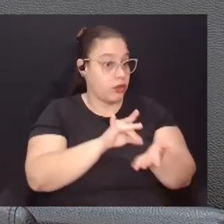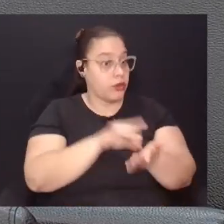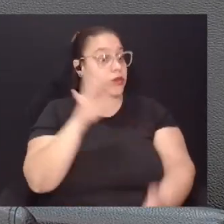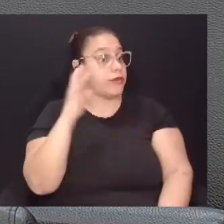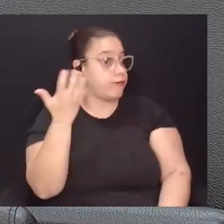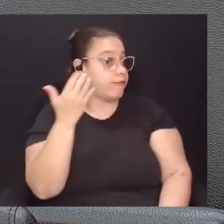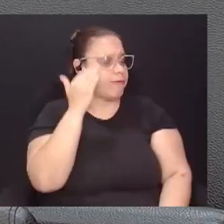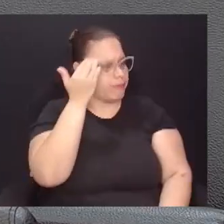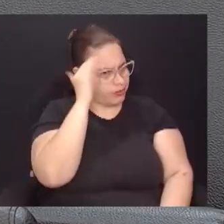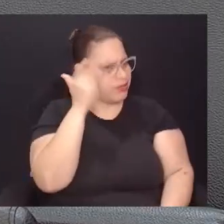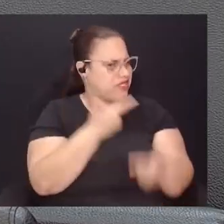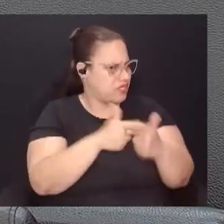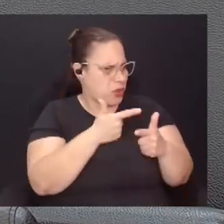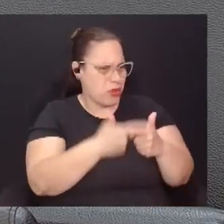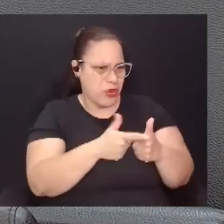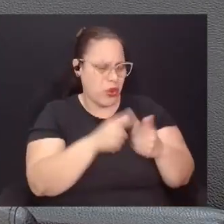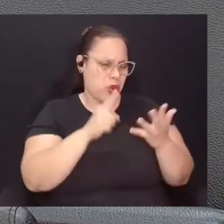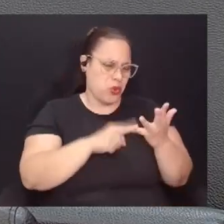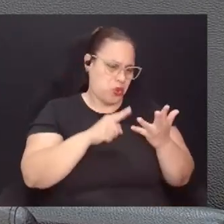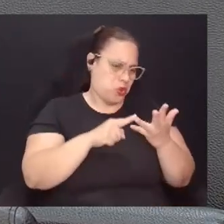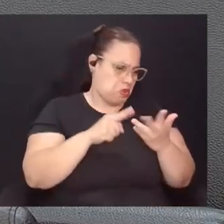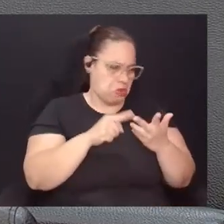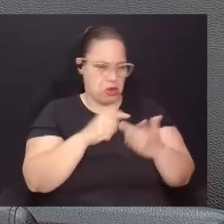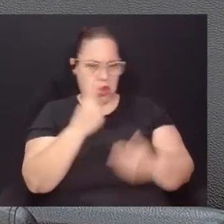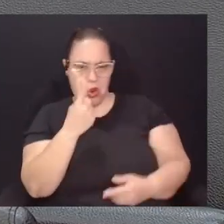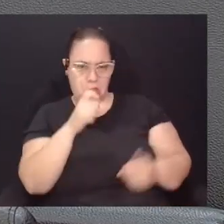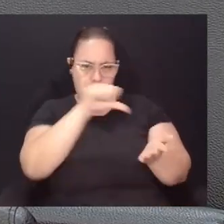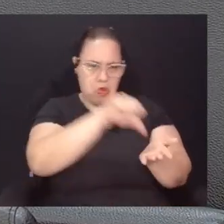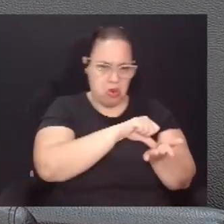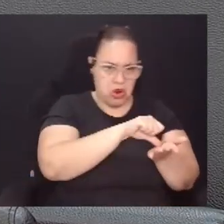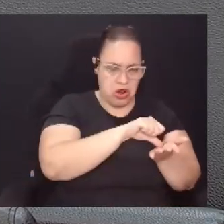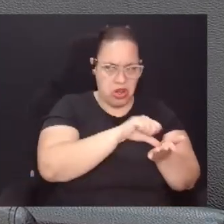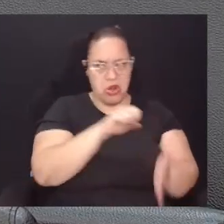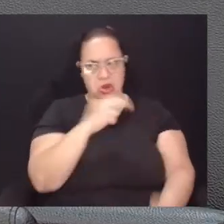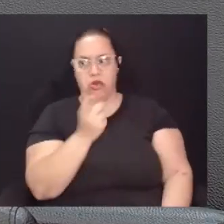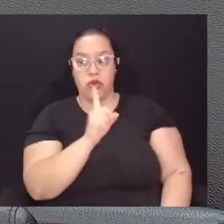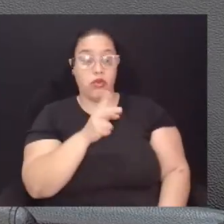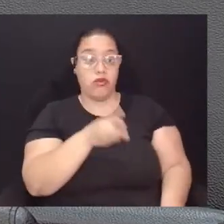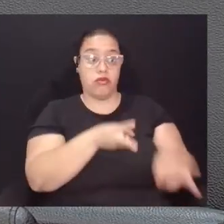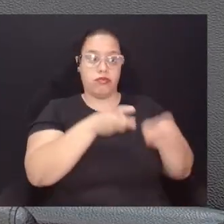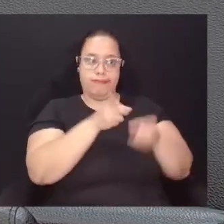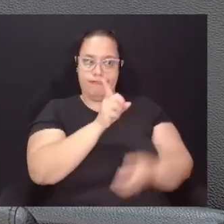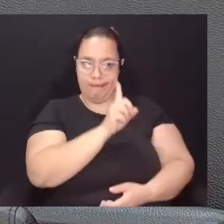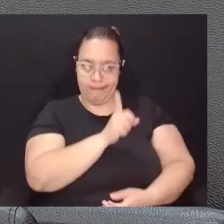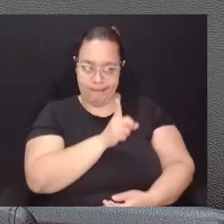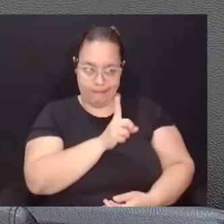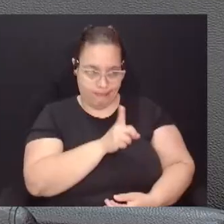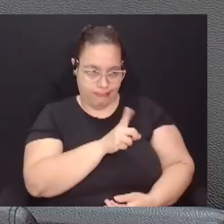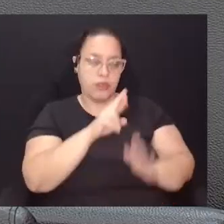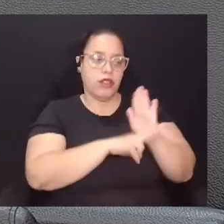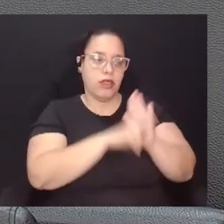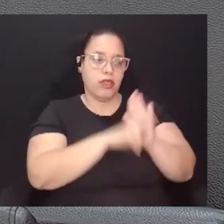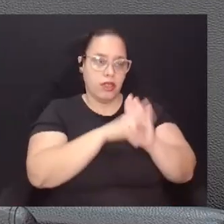fato o que estava acontecendo, para entender se era um problema pontual, né, de uma unidade e tudo mais, Sim. mas o que a gente observou que não era isso. Então a